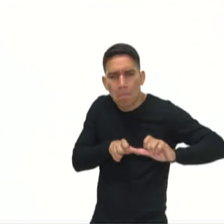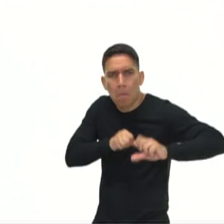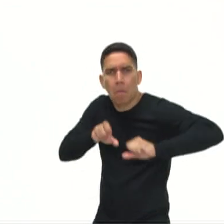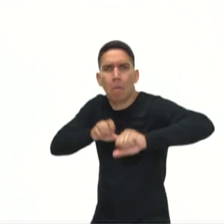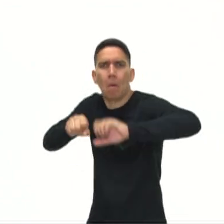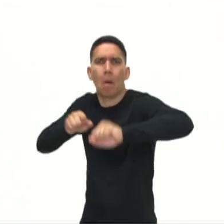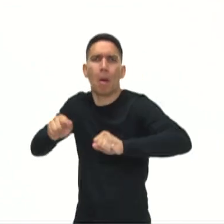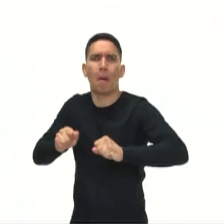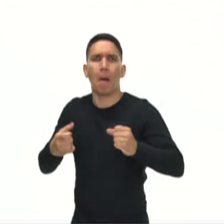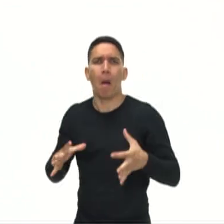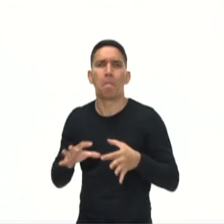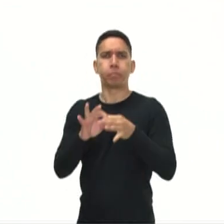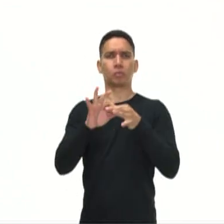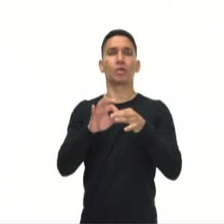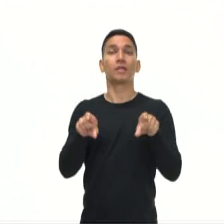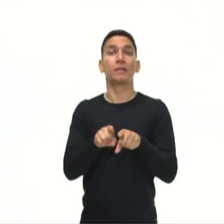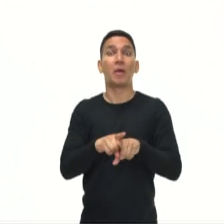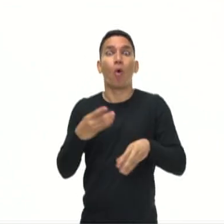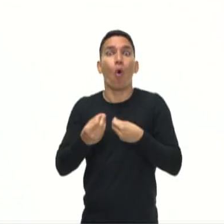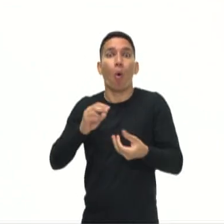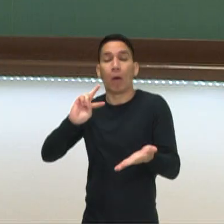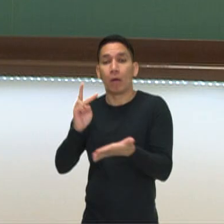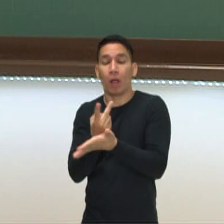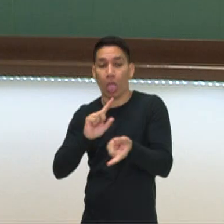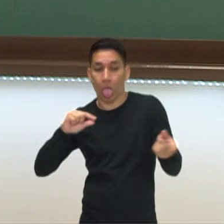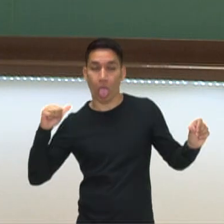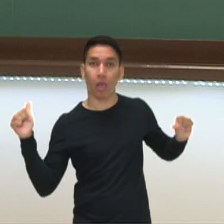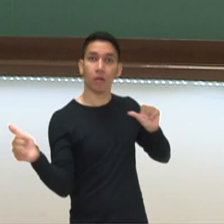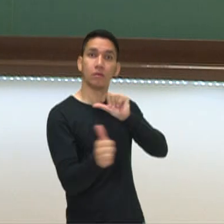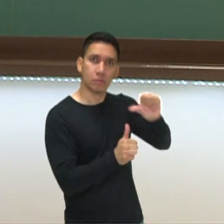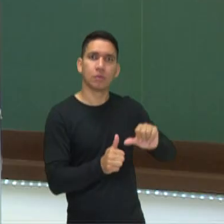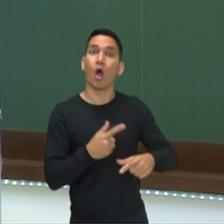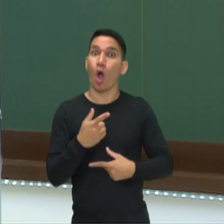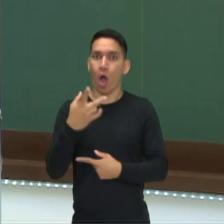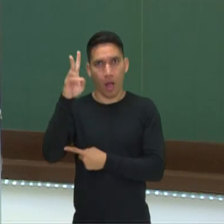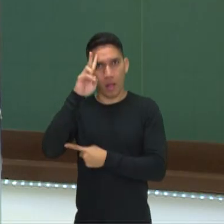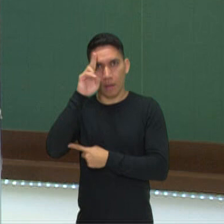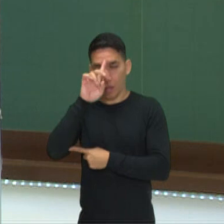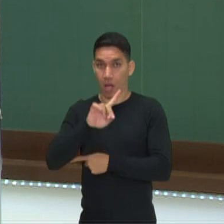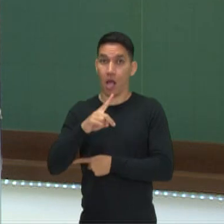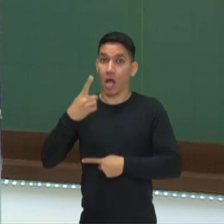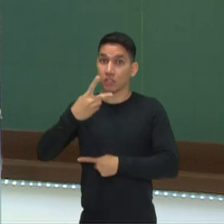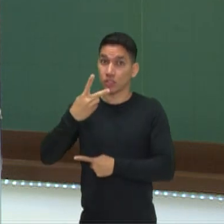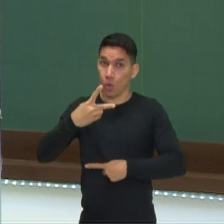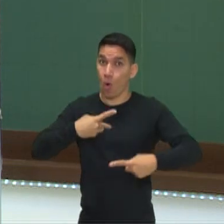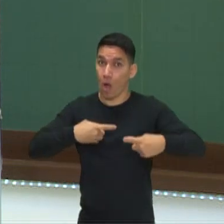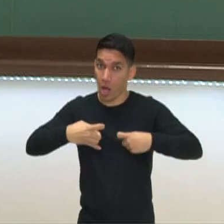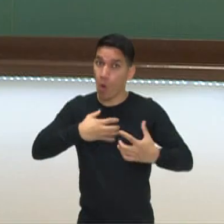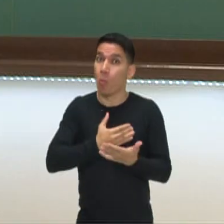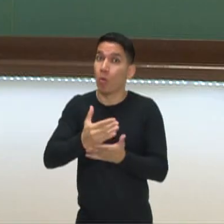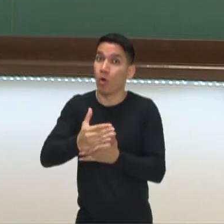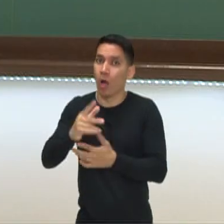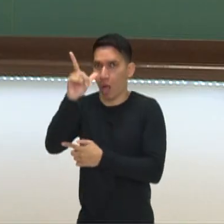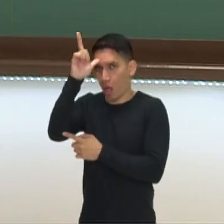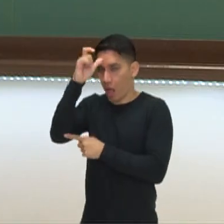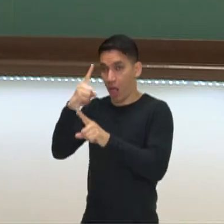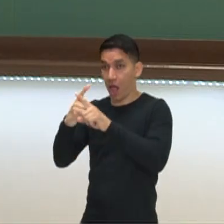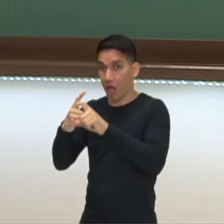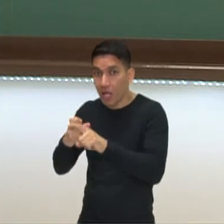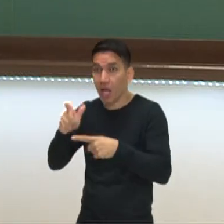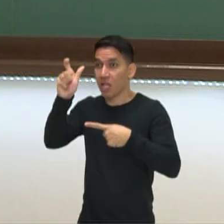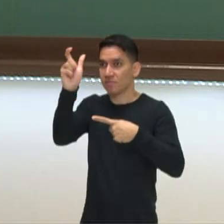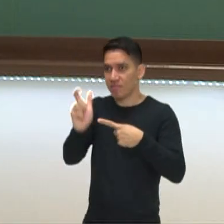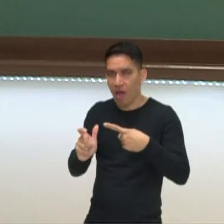no rumo da Segunda Guerra Mundial. Vamos lembrar que a Segunda Guerra Mundial começou com uma expansão da Alemanha nazista, da Itália, do